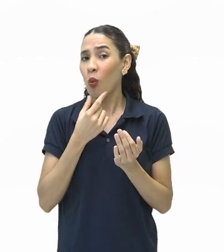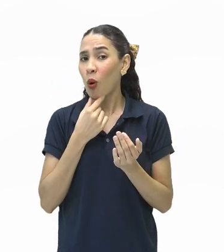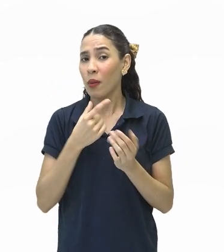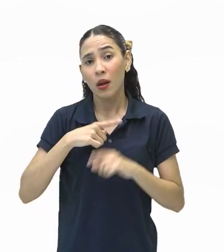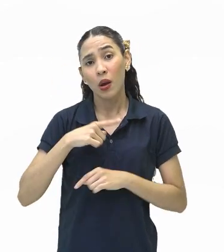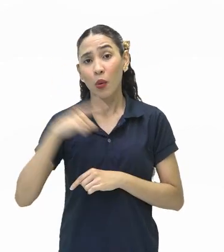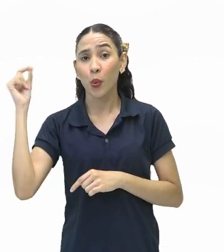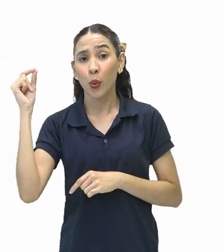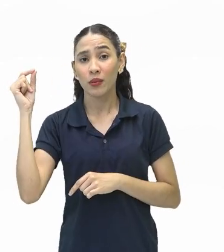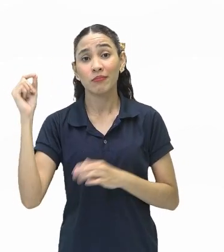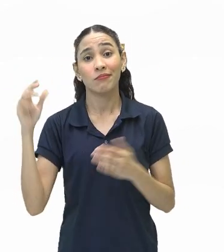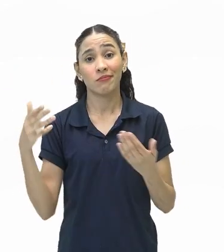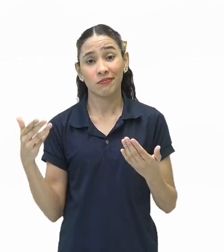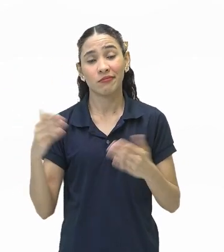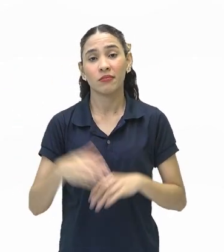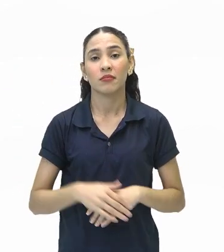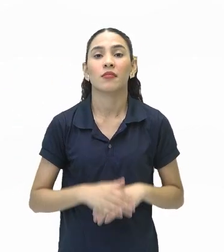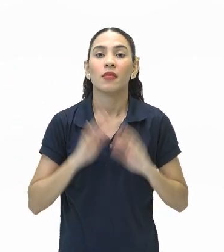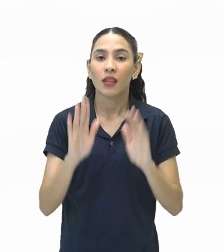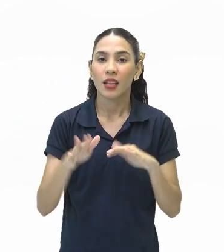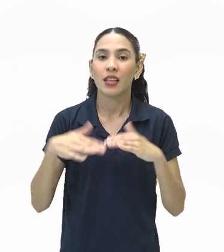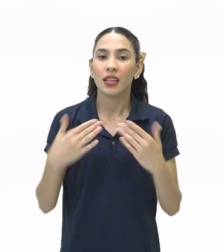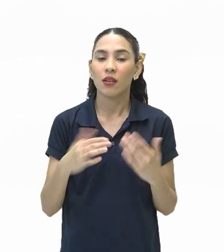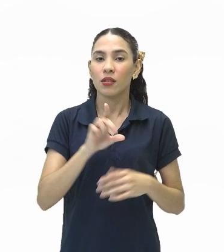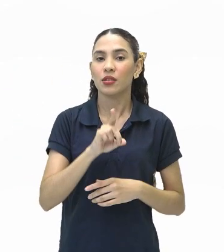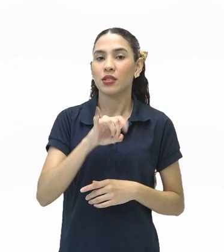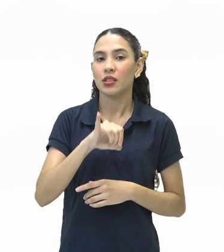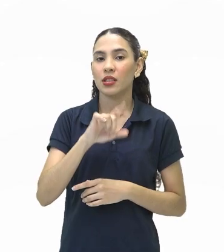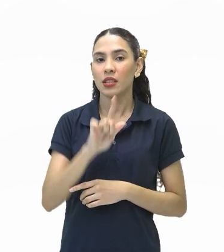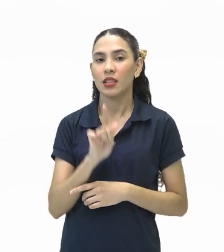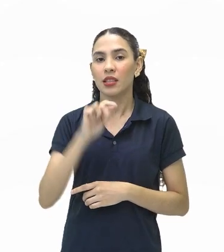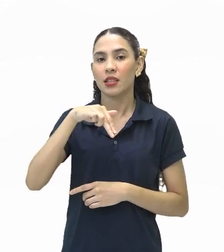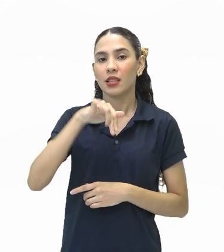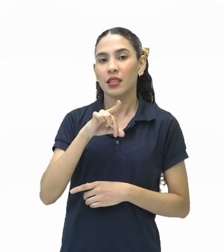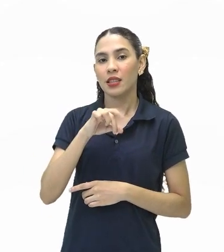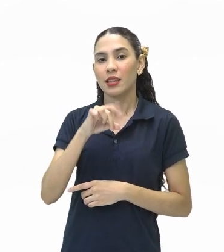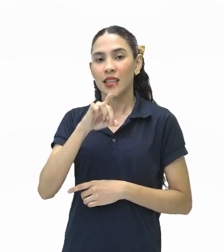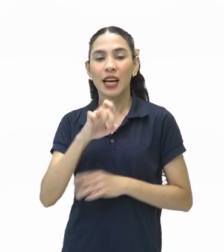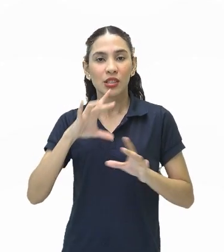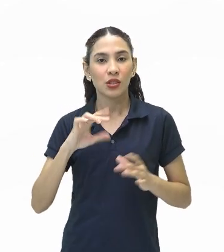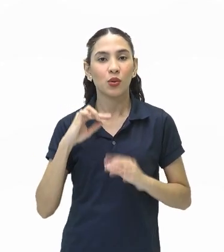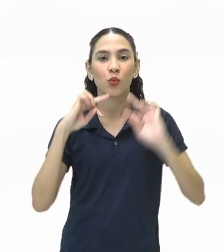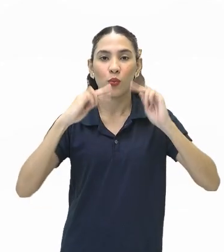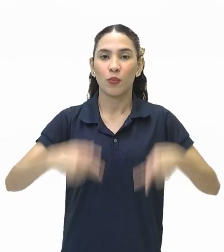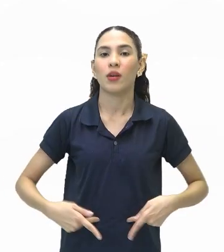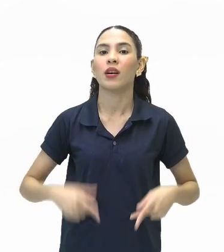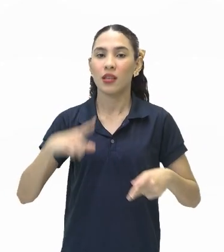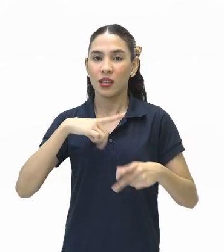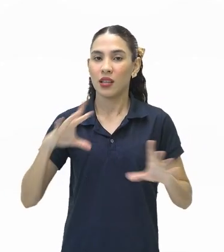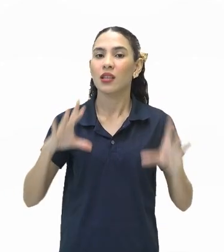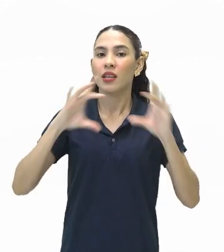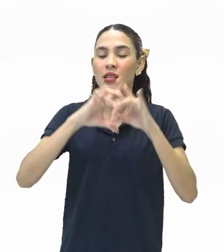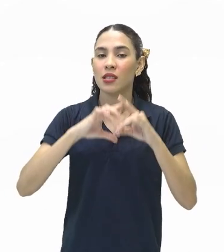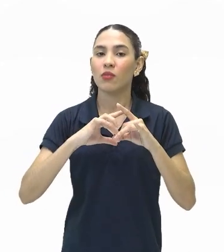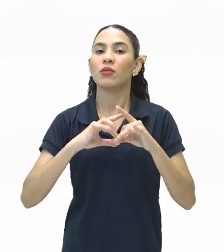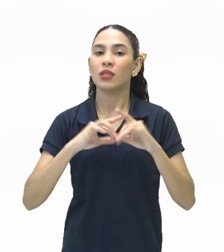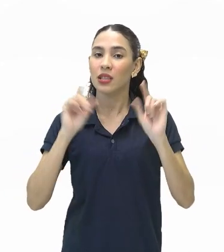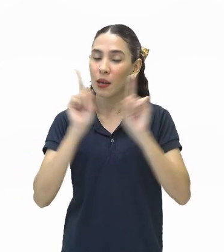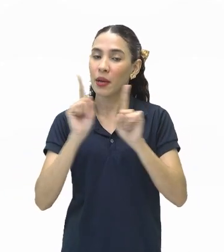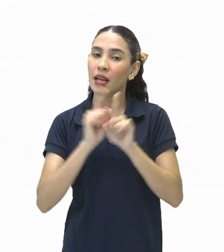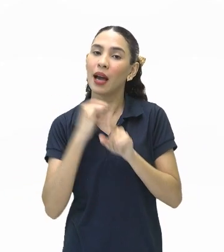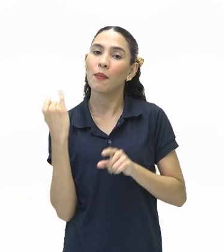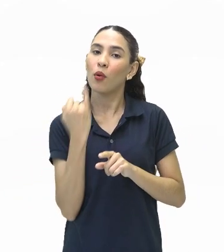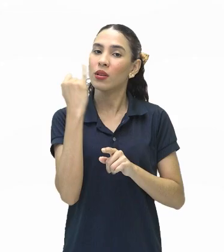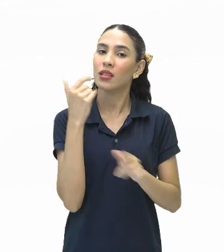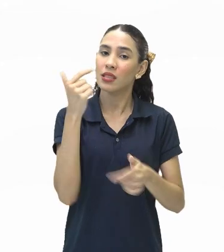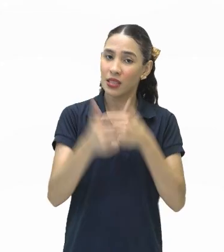foi embora, não é verdade? Então, essa dignidade humana, ela está ligada a essa necessidade de trabalho,